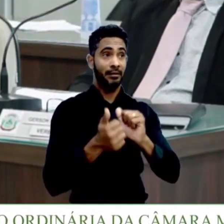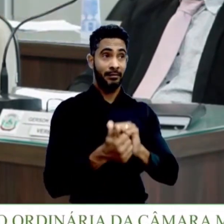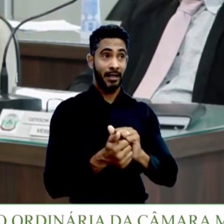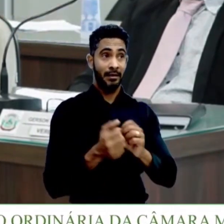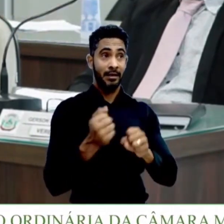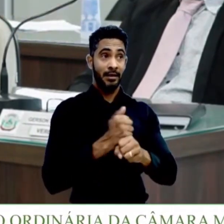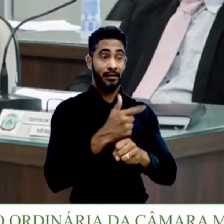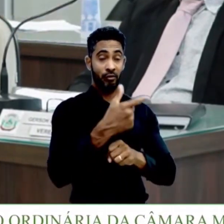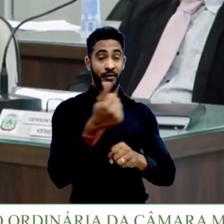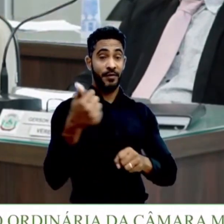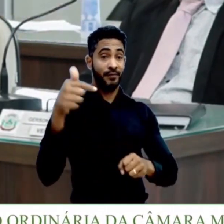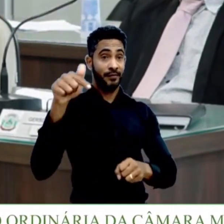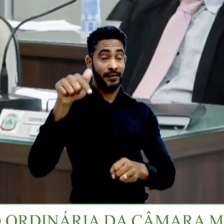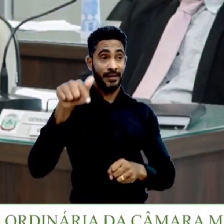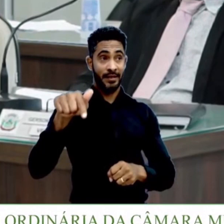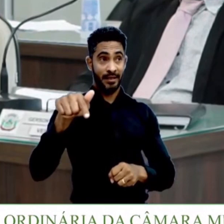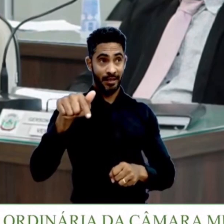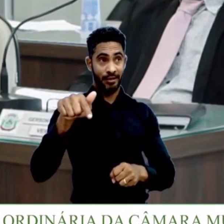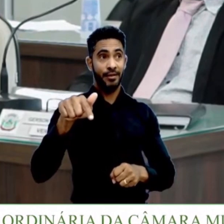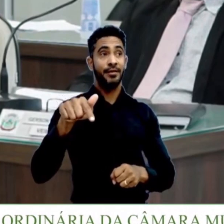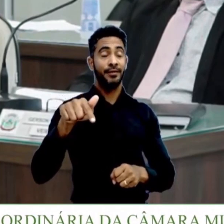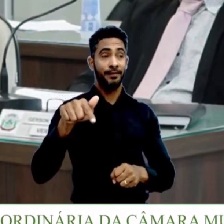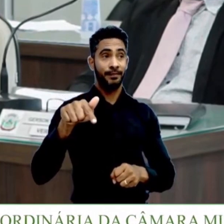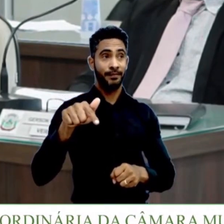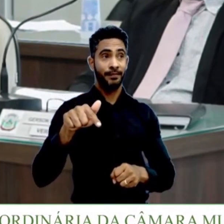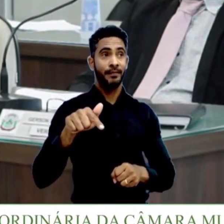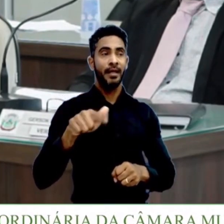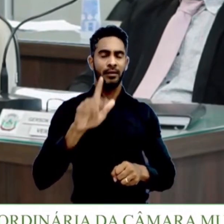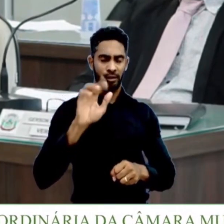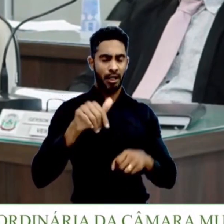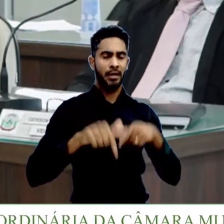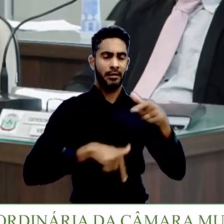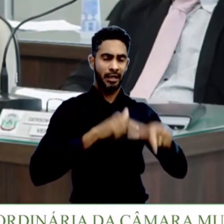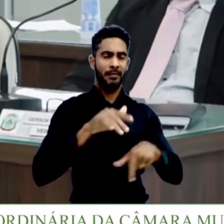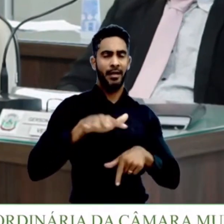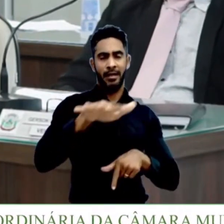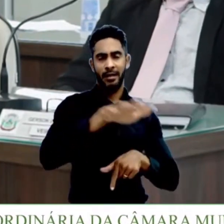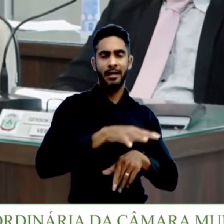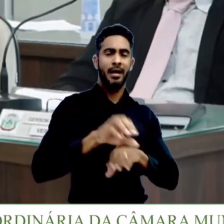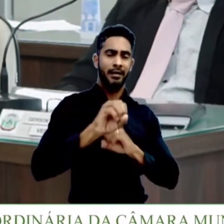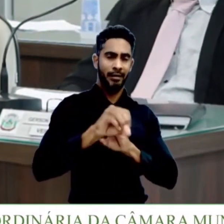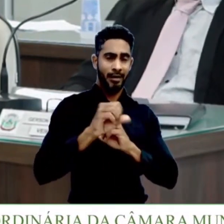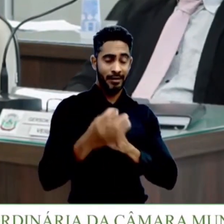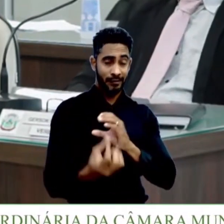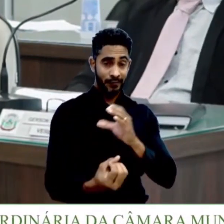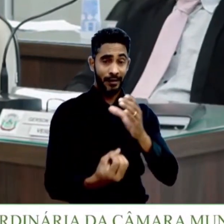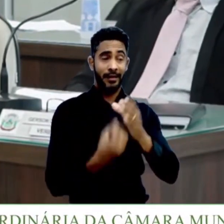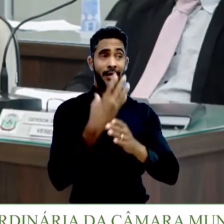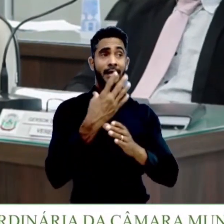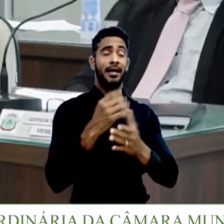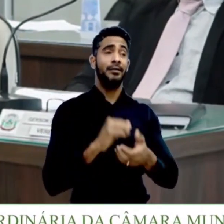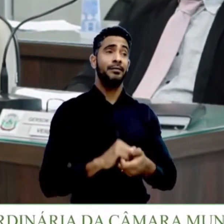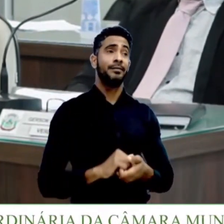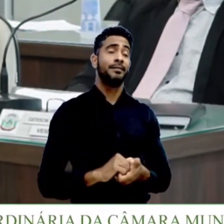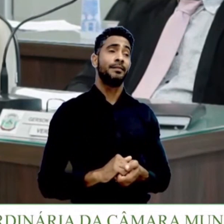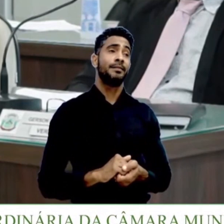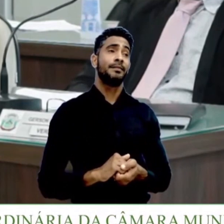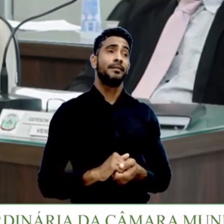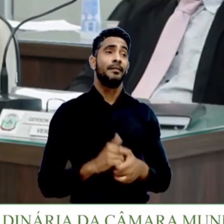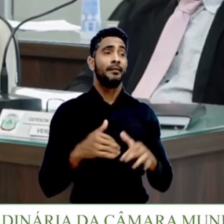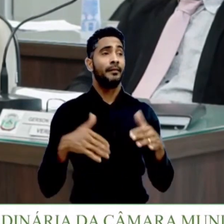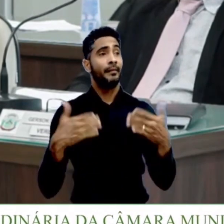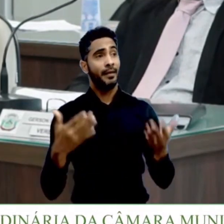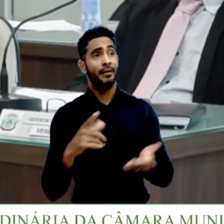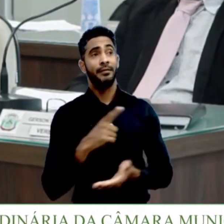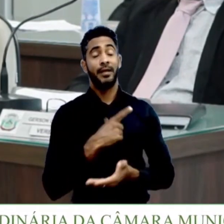de 2007, fiz parte da educação na época da elaboração, foi na época de Ivonei. Então,